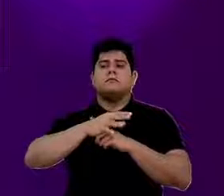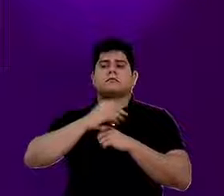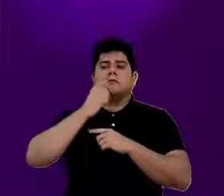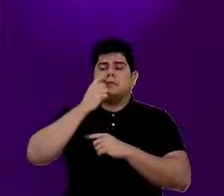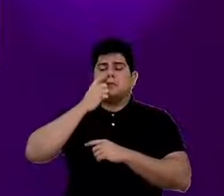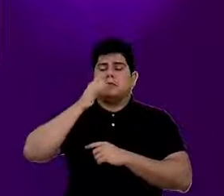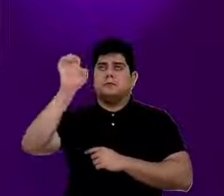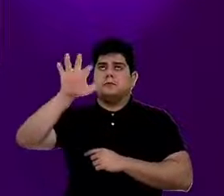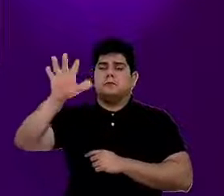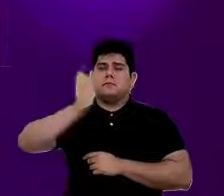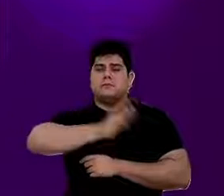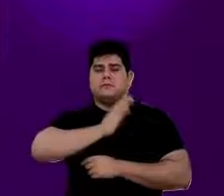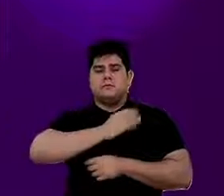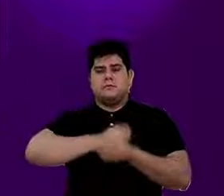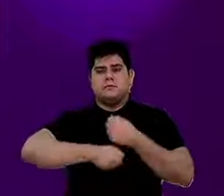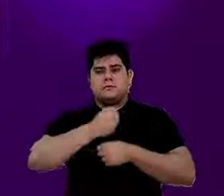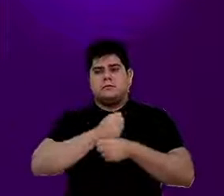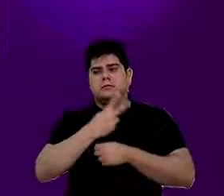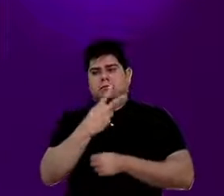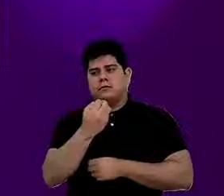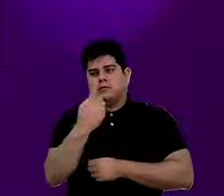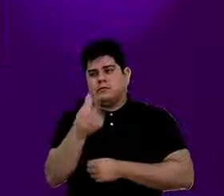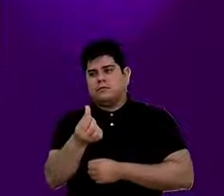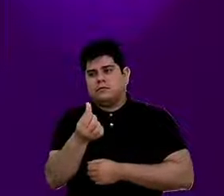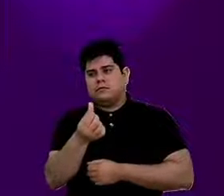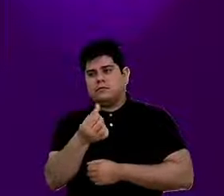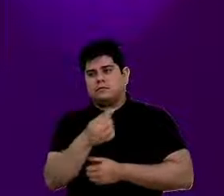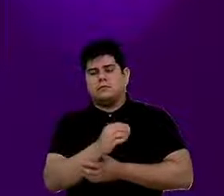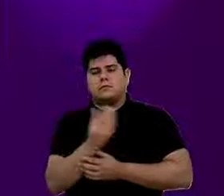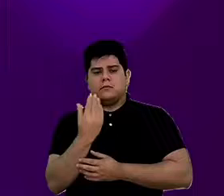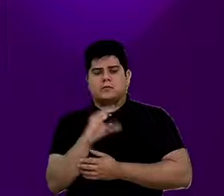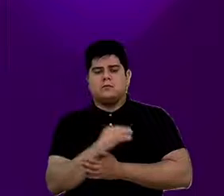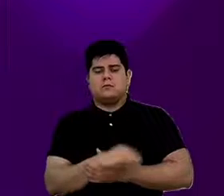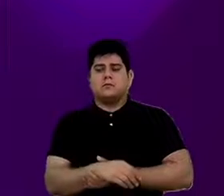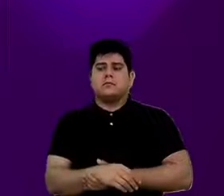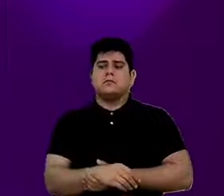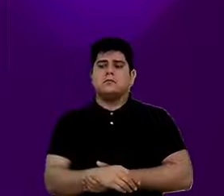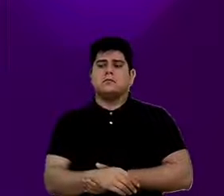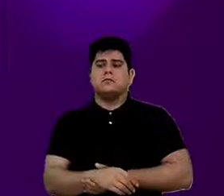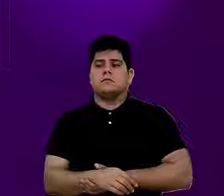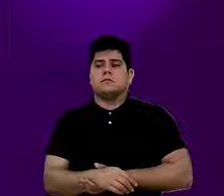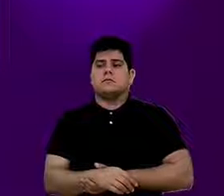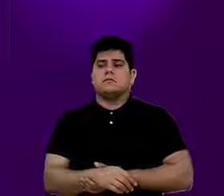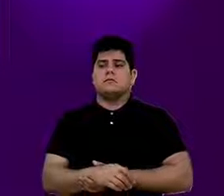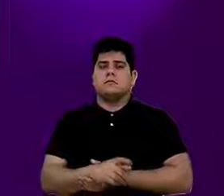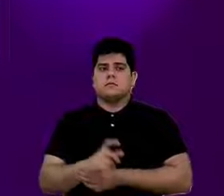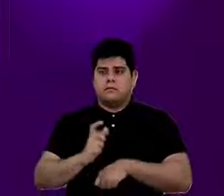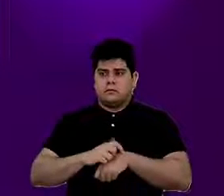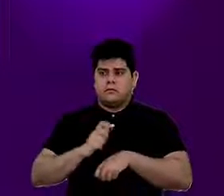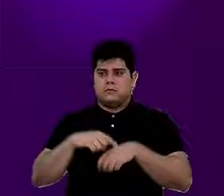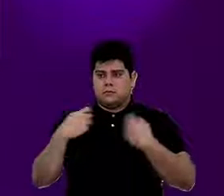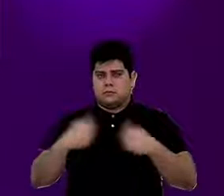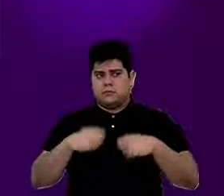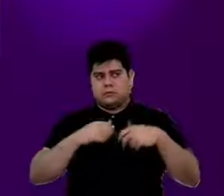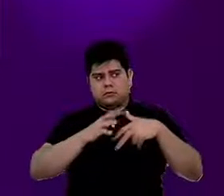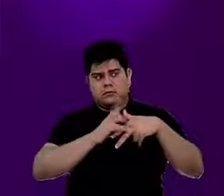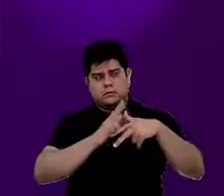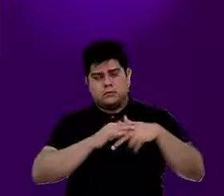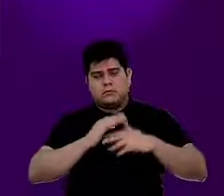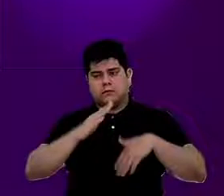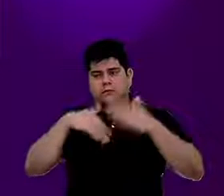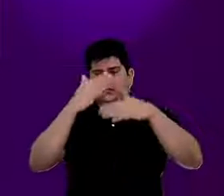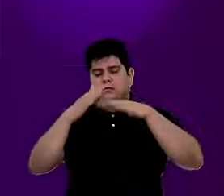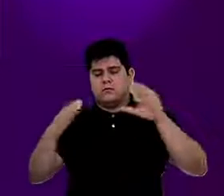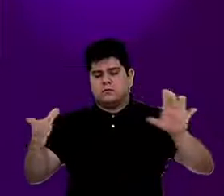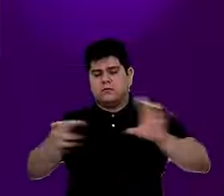de Cardiologia, em 2016, coloca: gaste o tempo necessário com o paciente para desenvolver uma